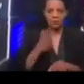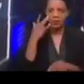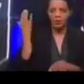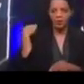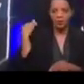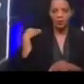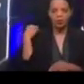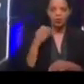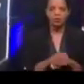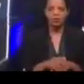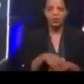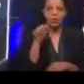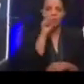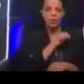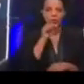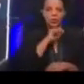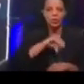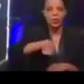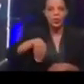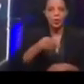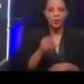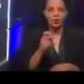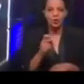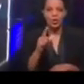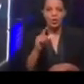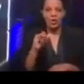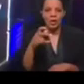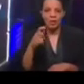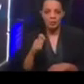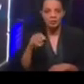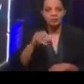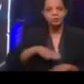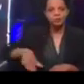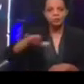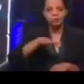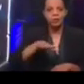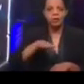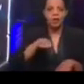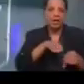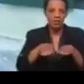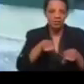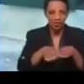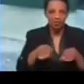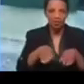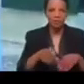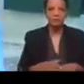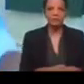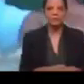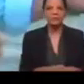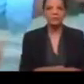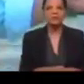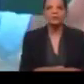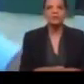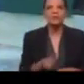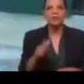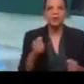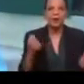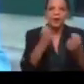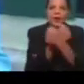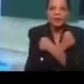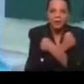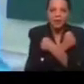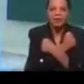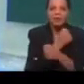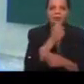assistir aos concertos do Nós Alive no Passeio Marítimo de Algés. Não, mesmo só uma visita rápida para dar um abraço ao Álvaro